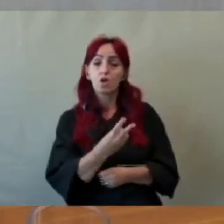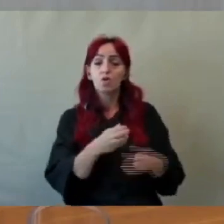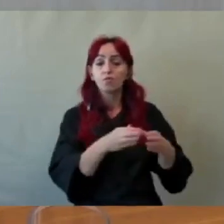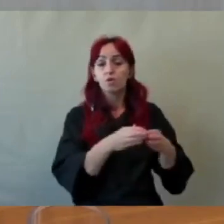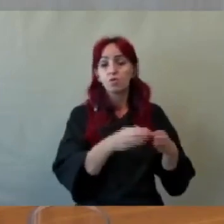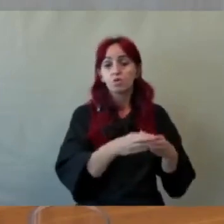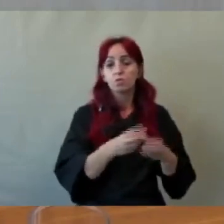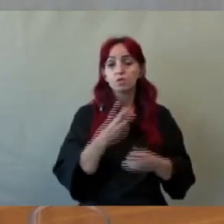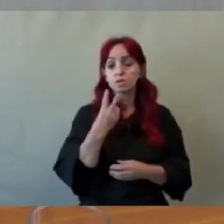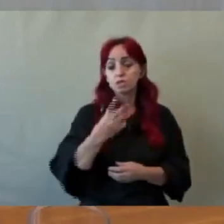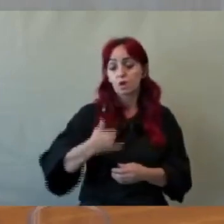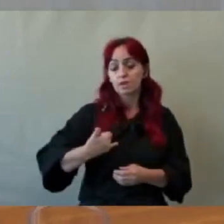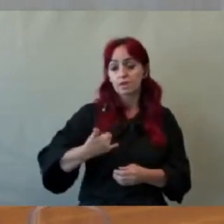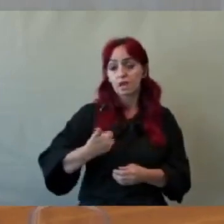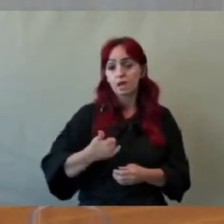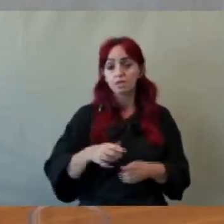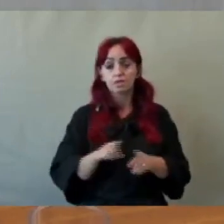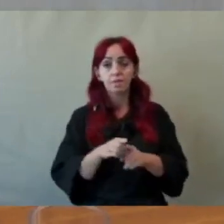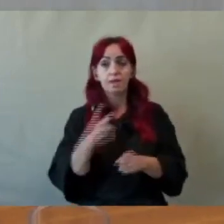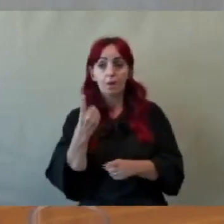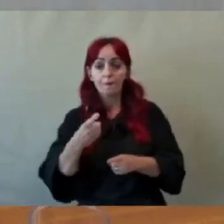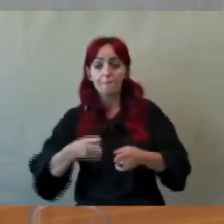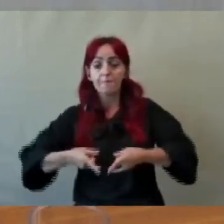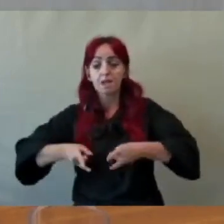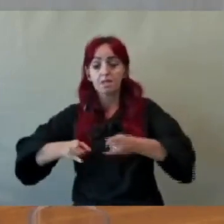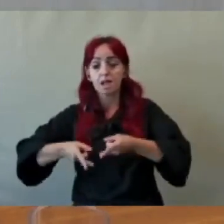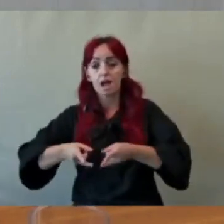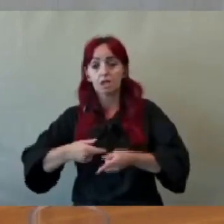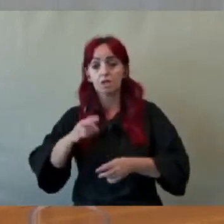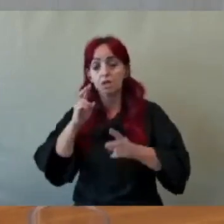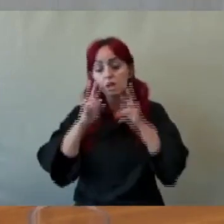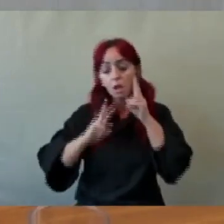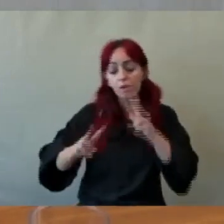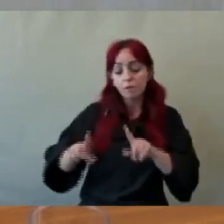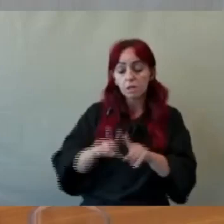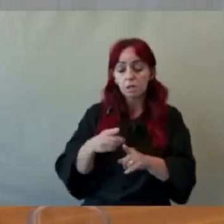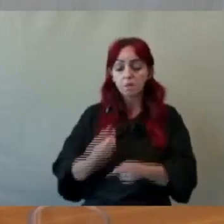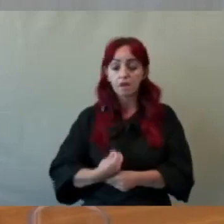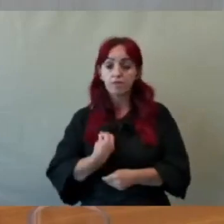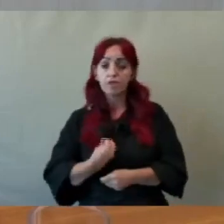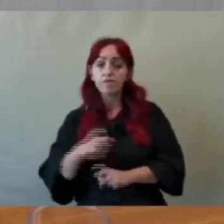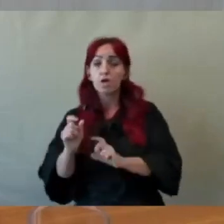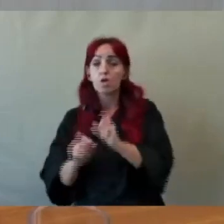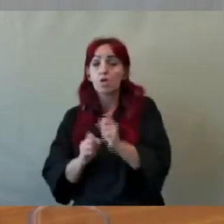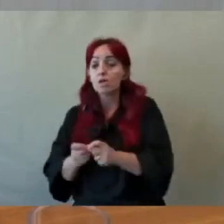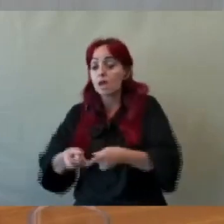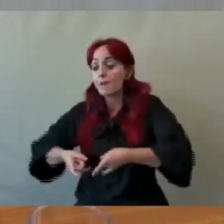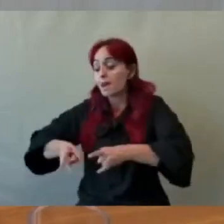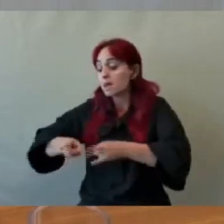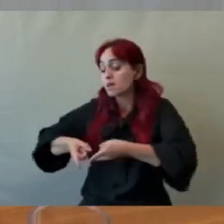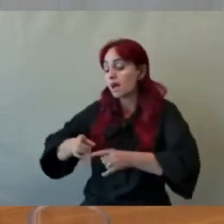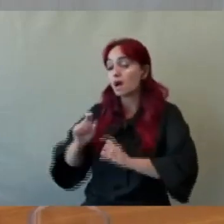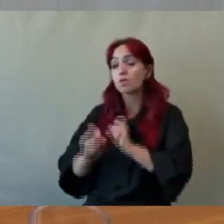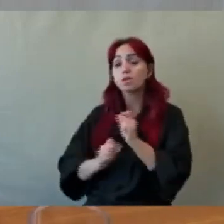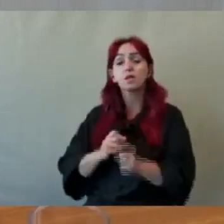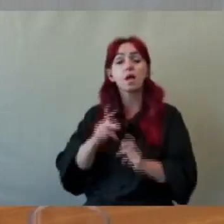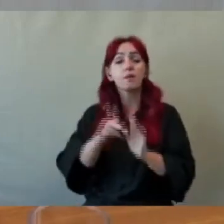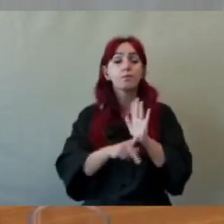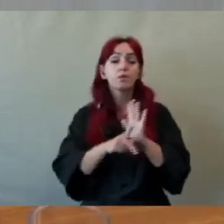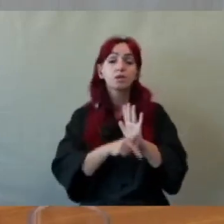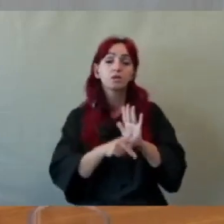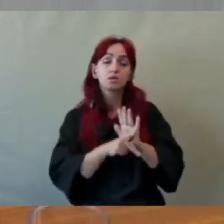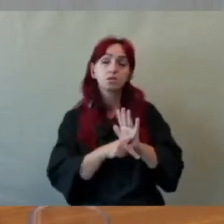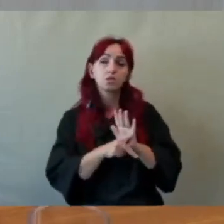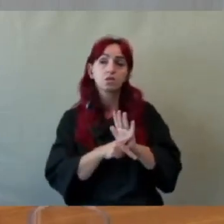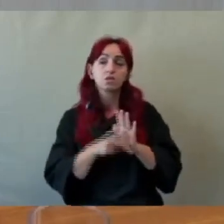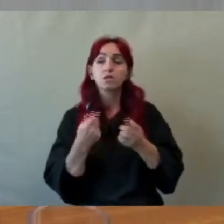berçário. E eu vi, né, vivi o que é um berçário, o que é essa política pública, ou o que era essa política